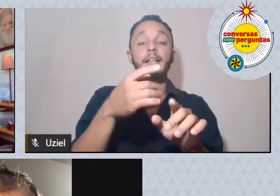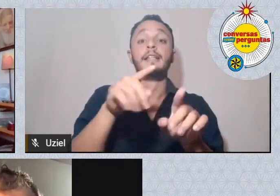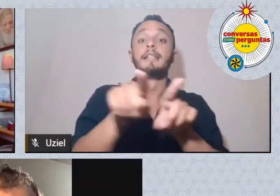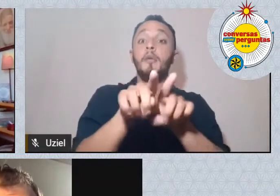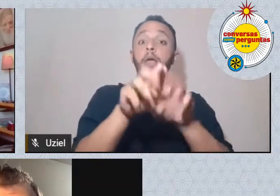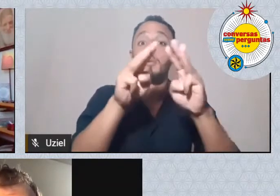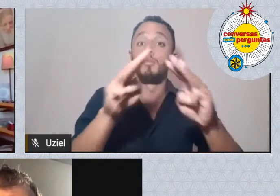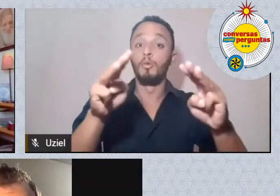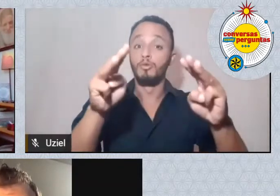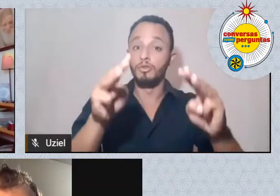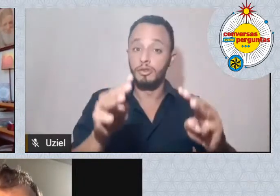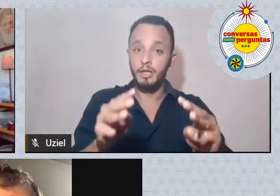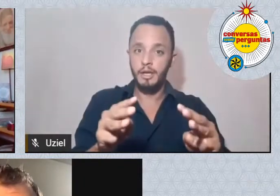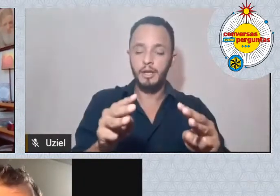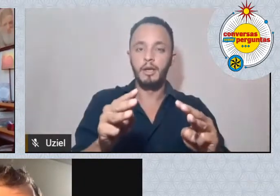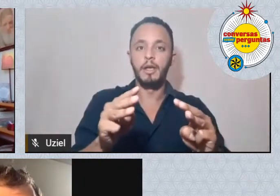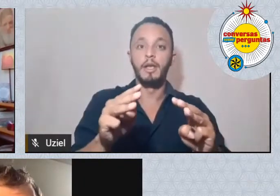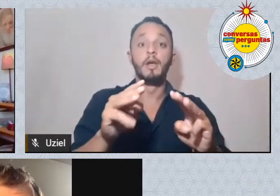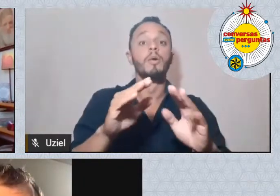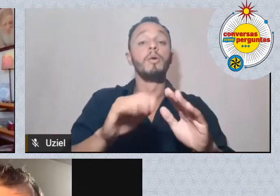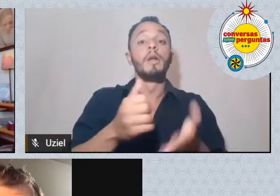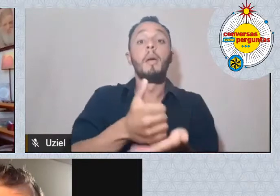de instituições de apoio à cultura,